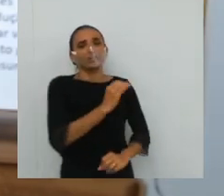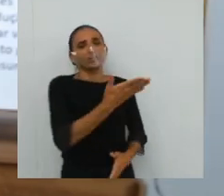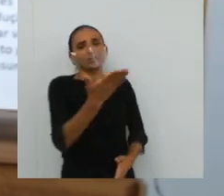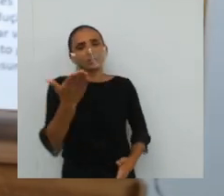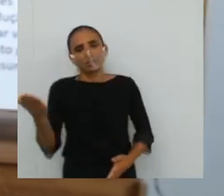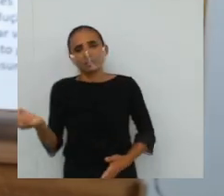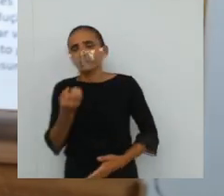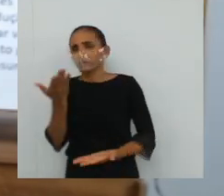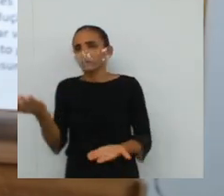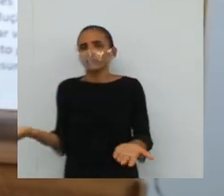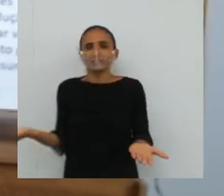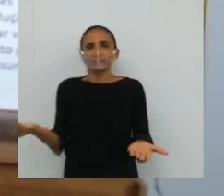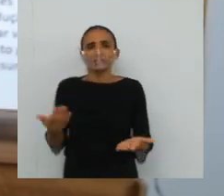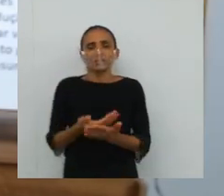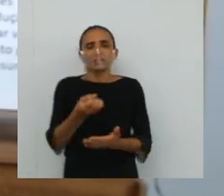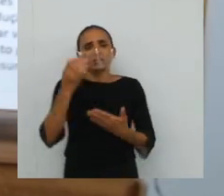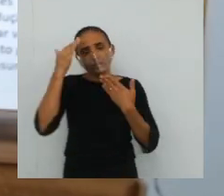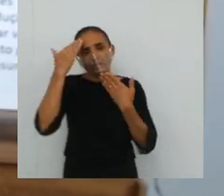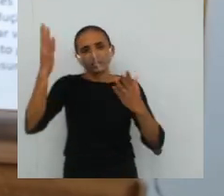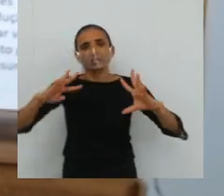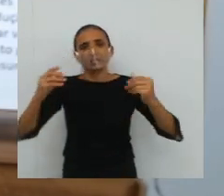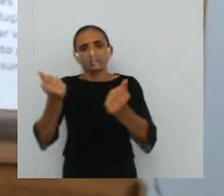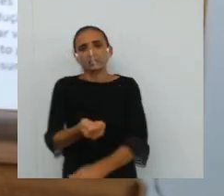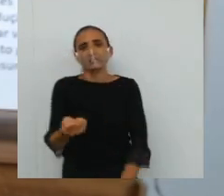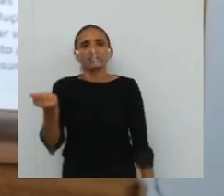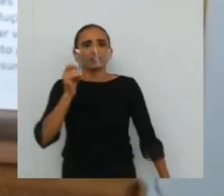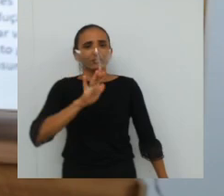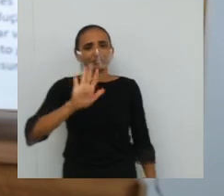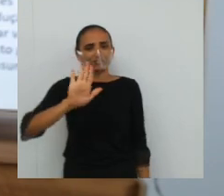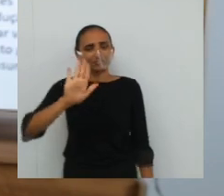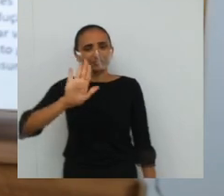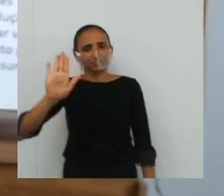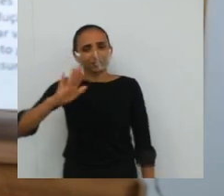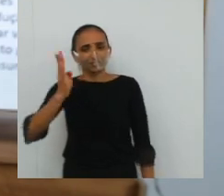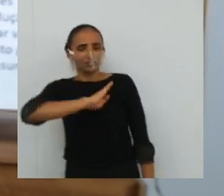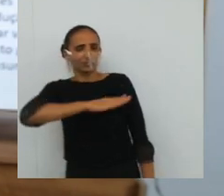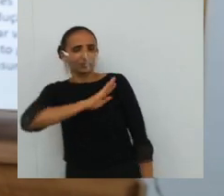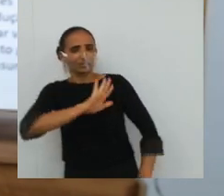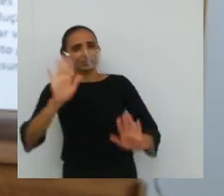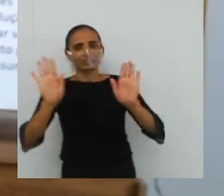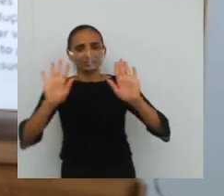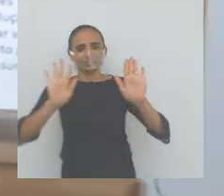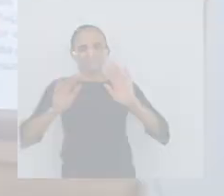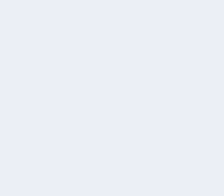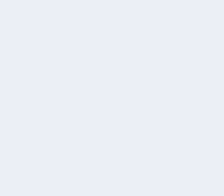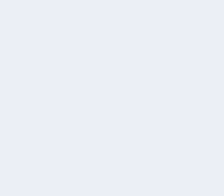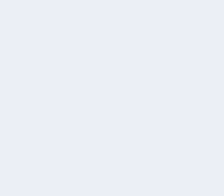Bom, ficamos por aqui. Obrigado a todos. Beijo grande no coração e até mais.